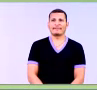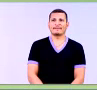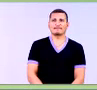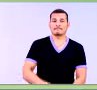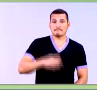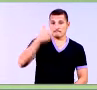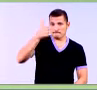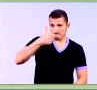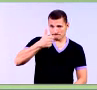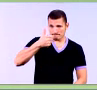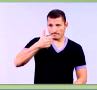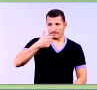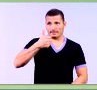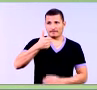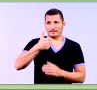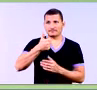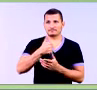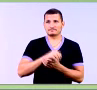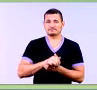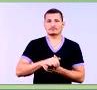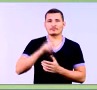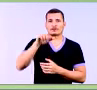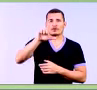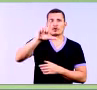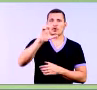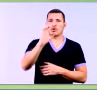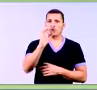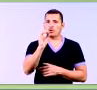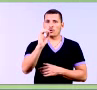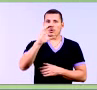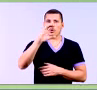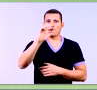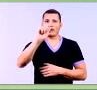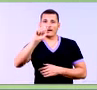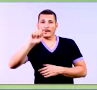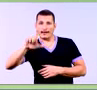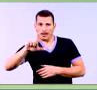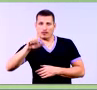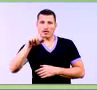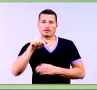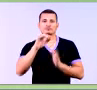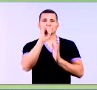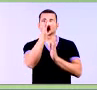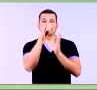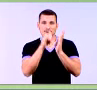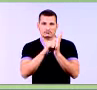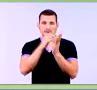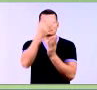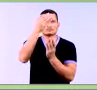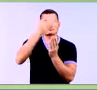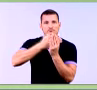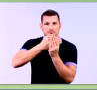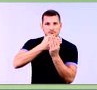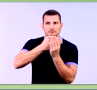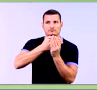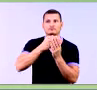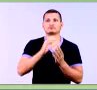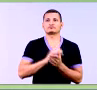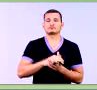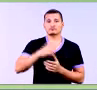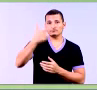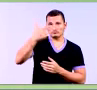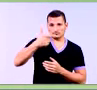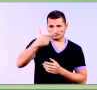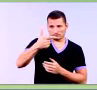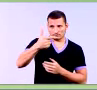O primeiro modelo é o modelo local, em que é realizado o download dos arquivos, fontes. O